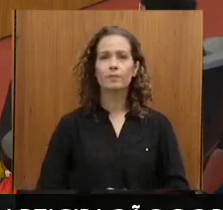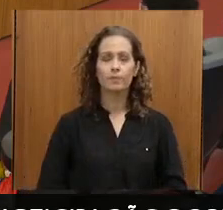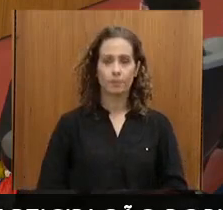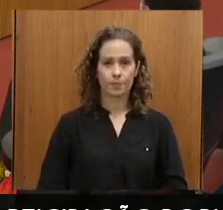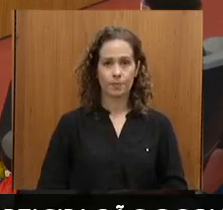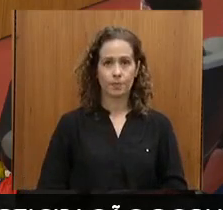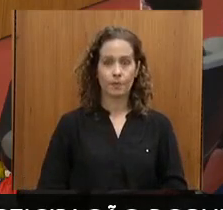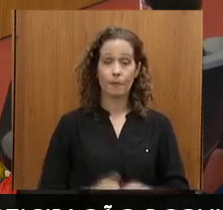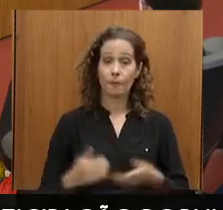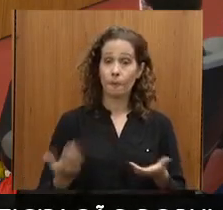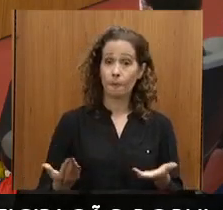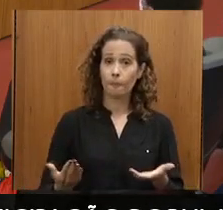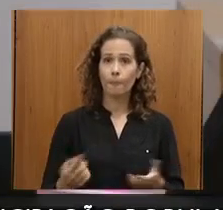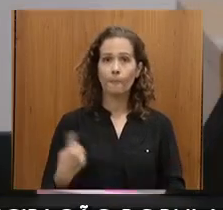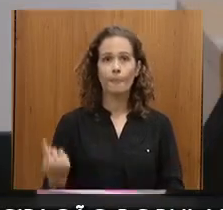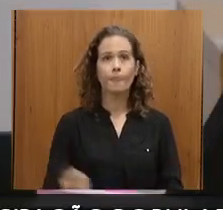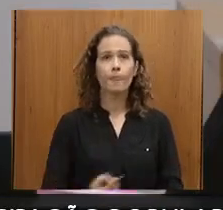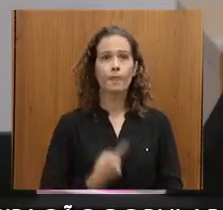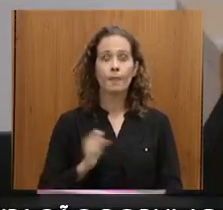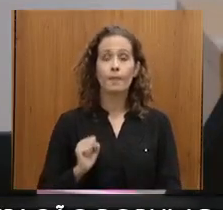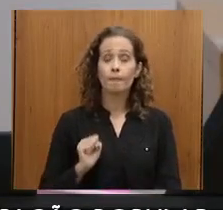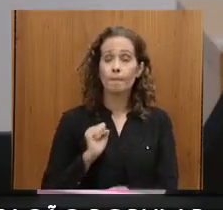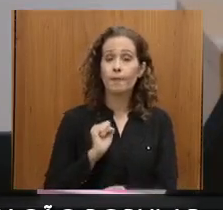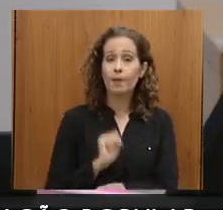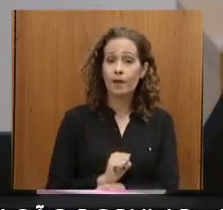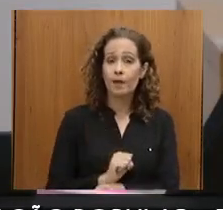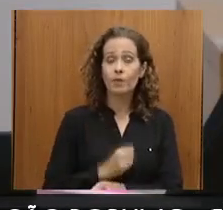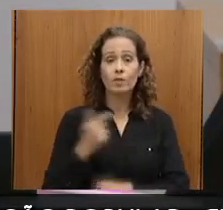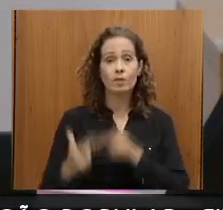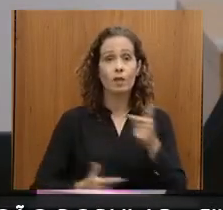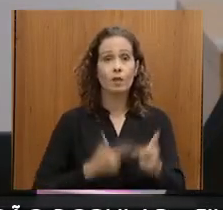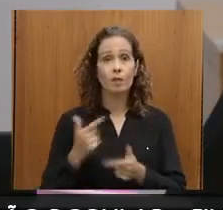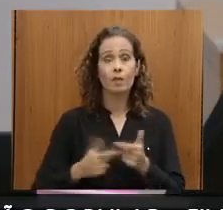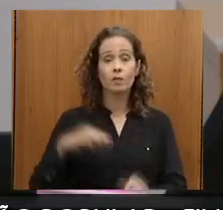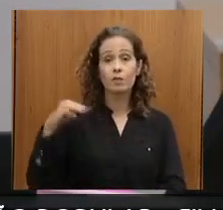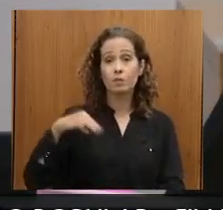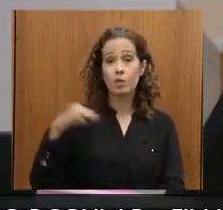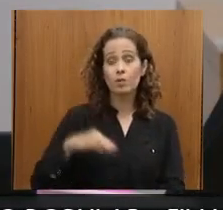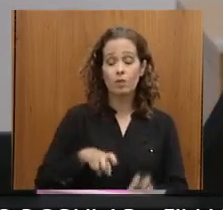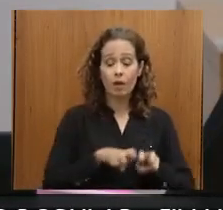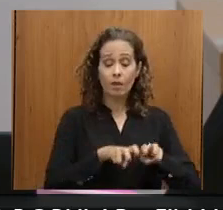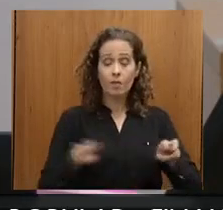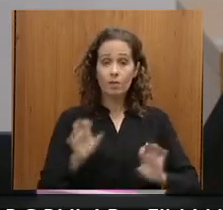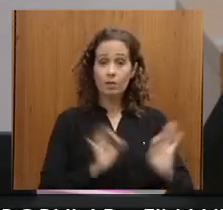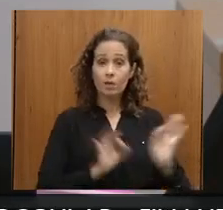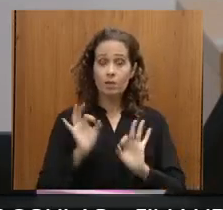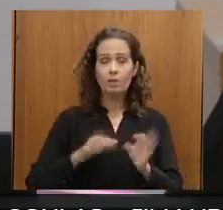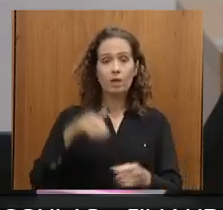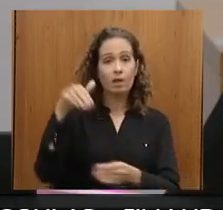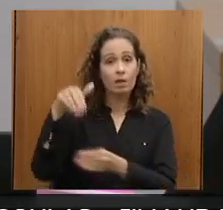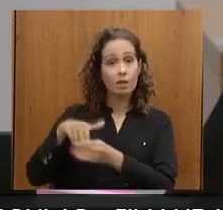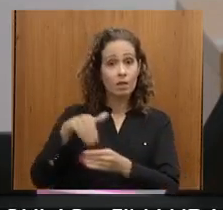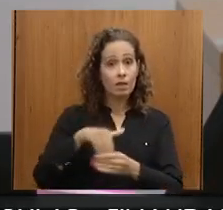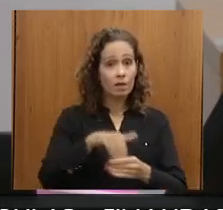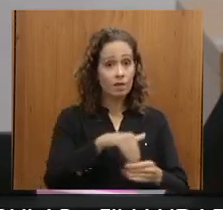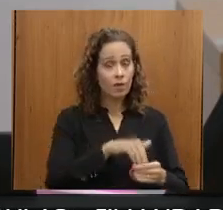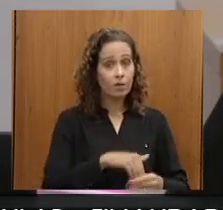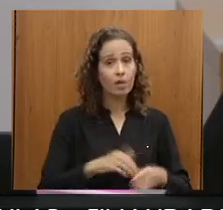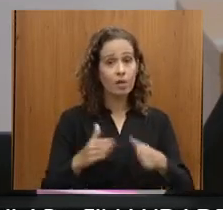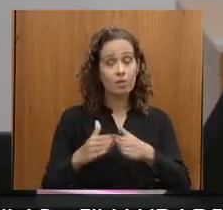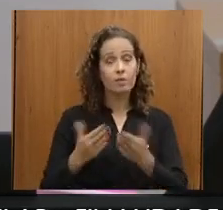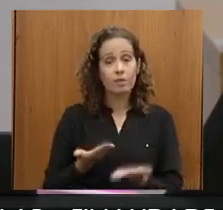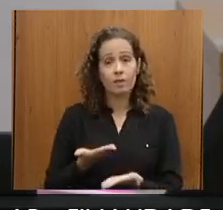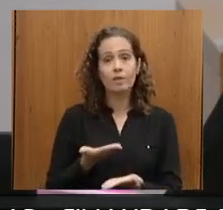Se não, nós vamos suspender os trabalhos por alguns minutos para reorganizar a mesa e votar os requerimentos